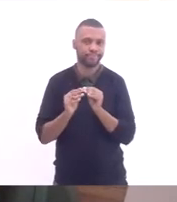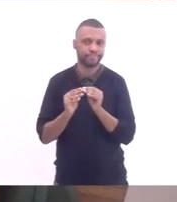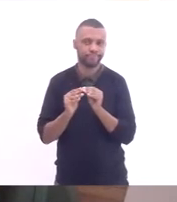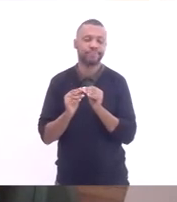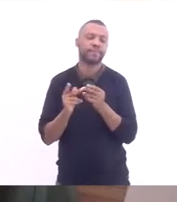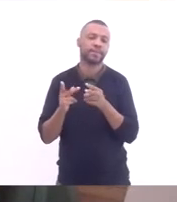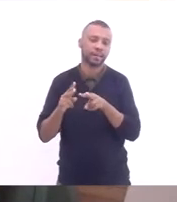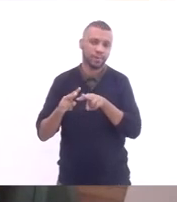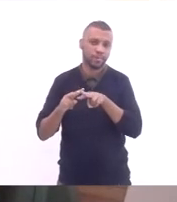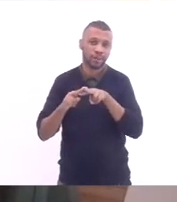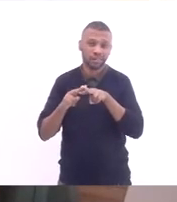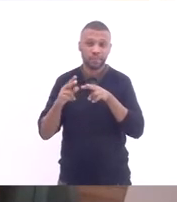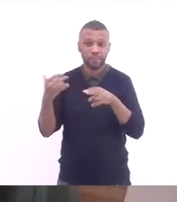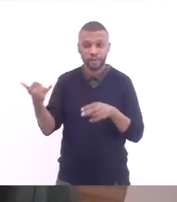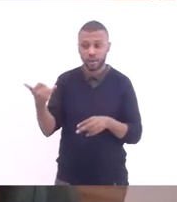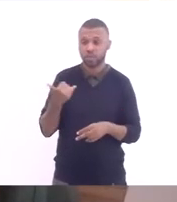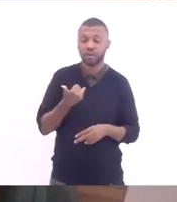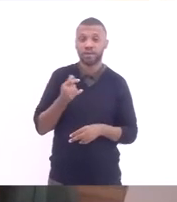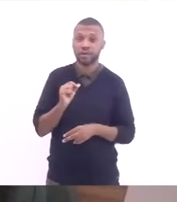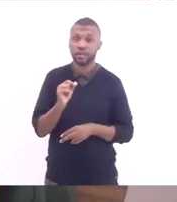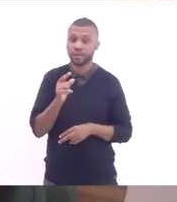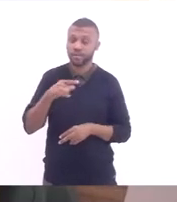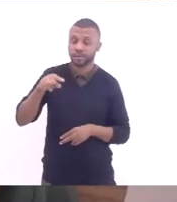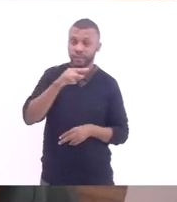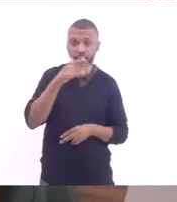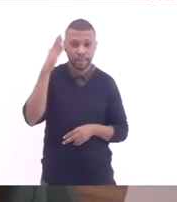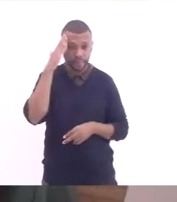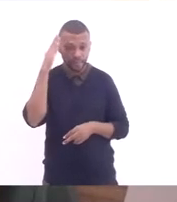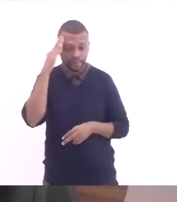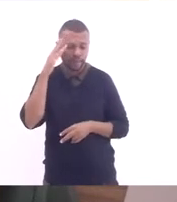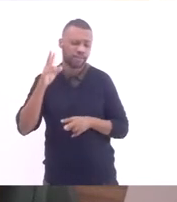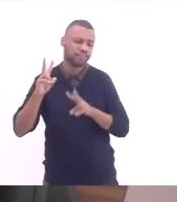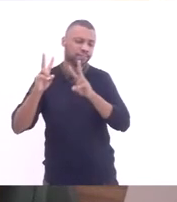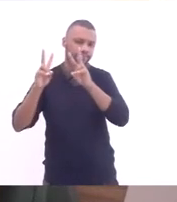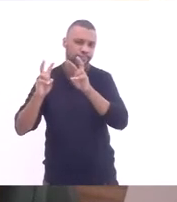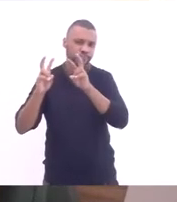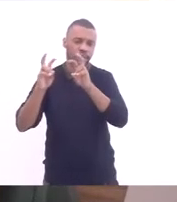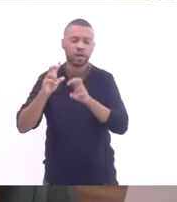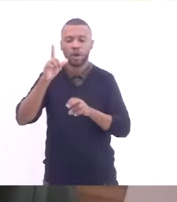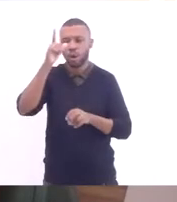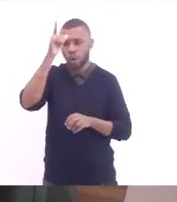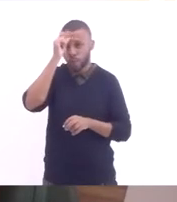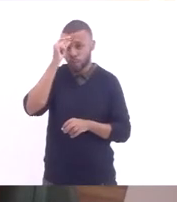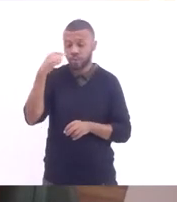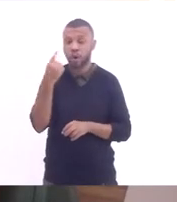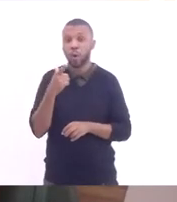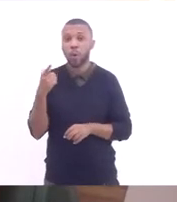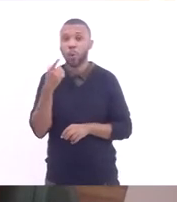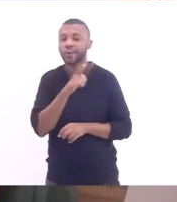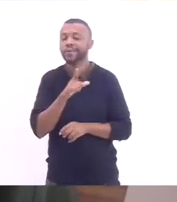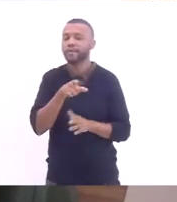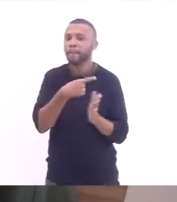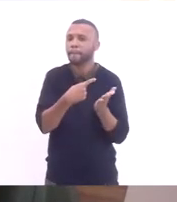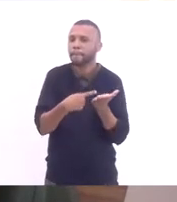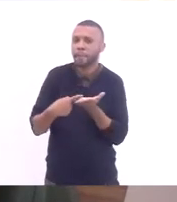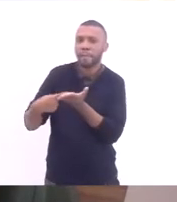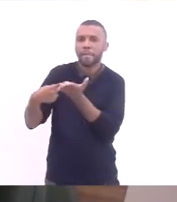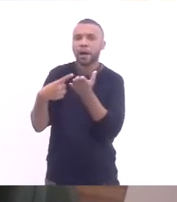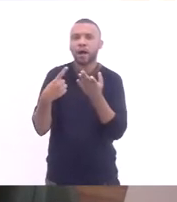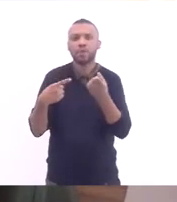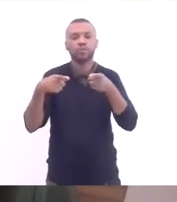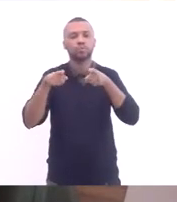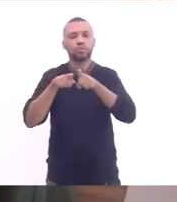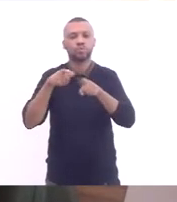culminado pela notícia que todos já estão sabendo, com relação, finalmente, a gente chegou a um acordo com a União,